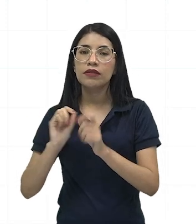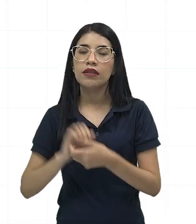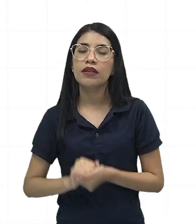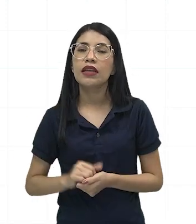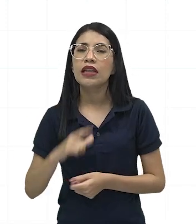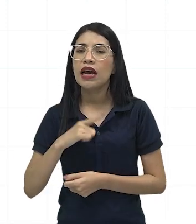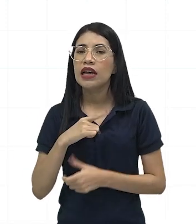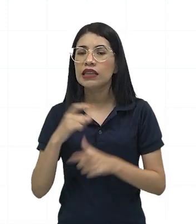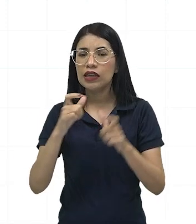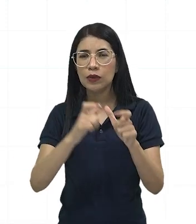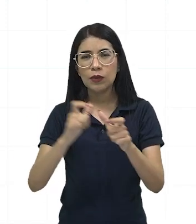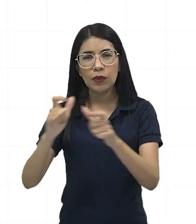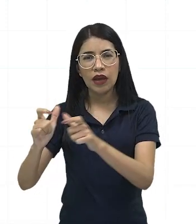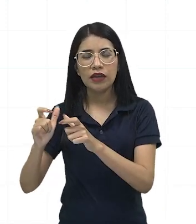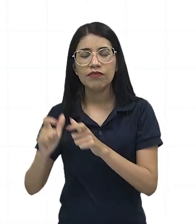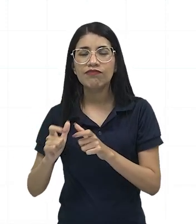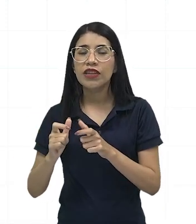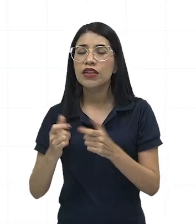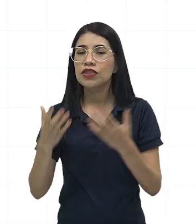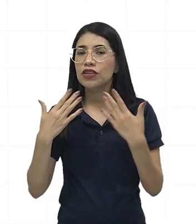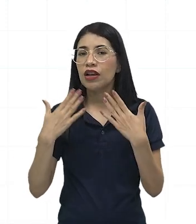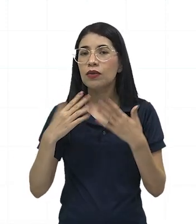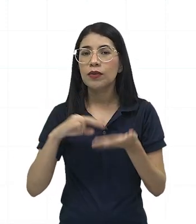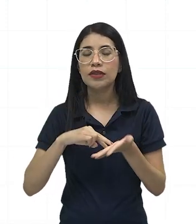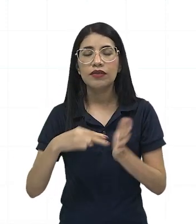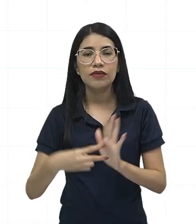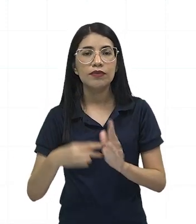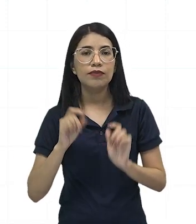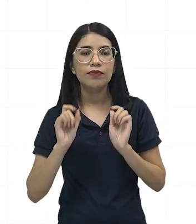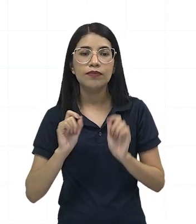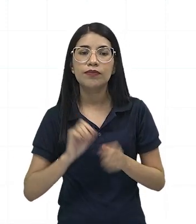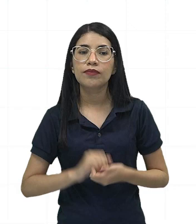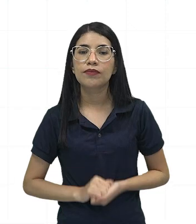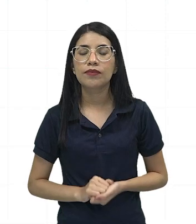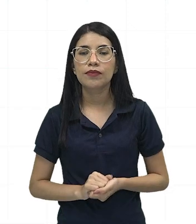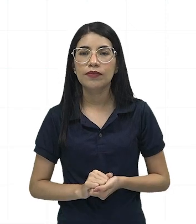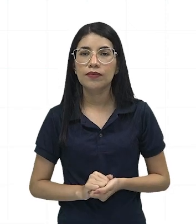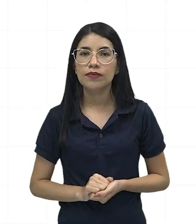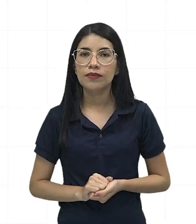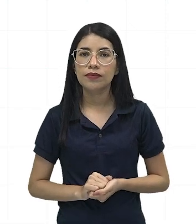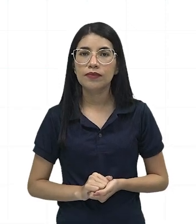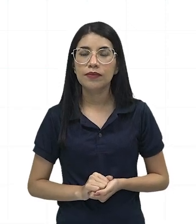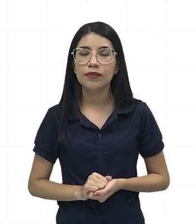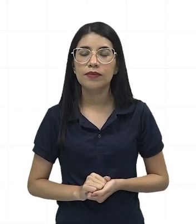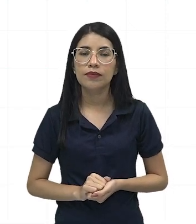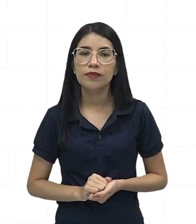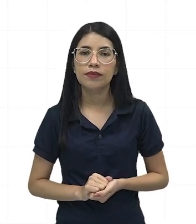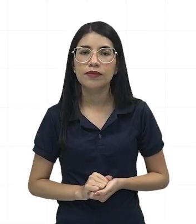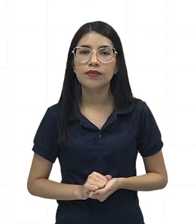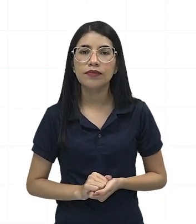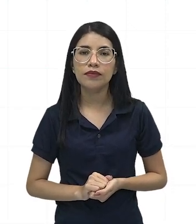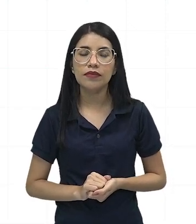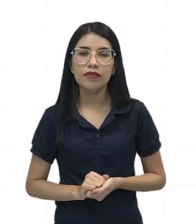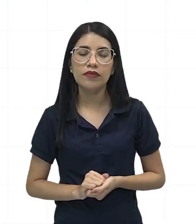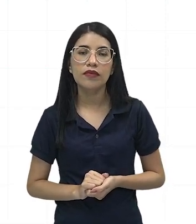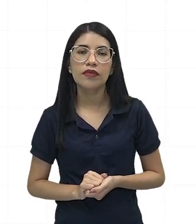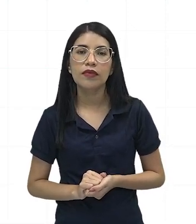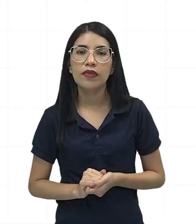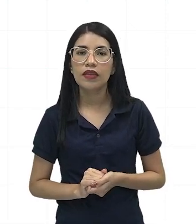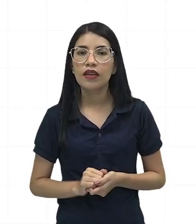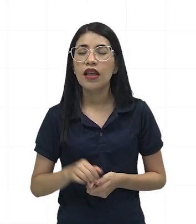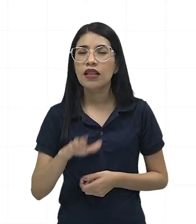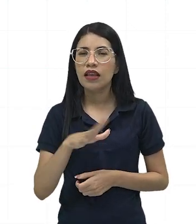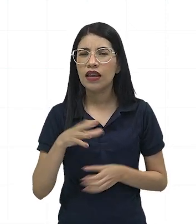ilhas de calor. E o que são essas ilhas de calor? São consideradas microclimas urbanos formados